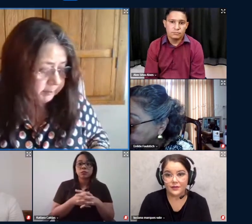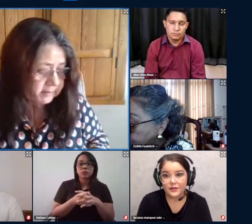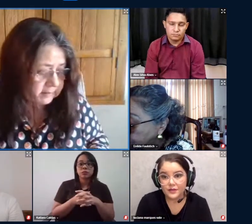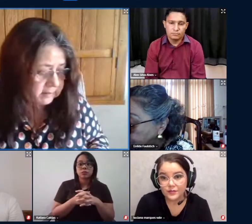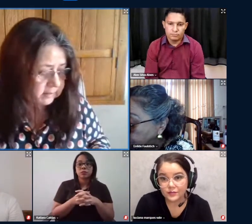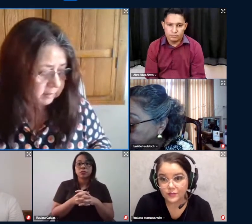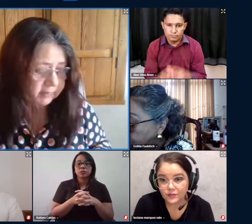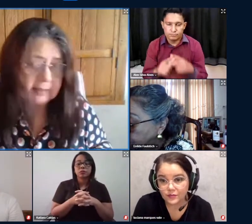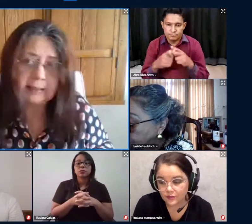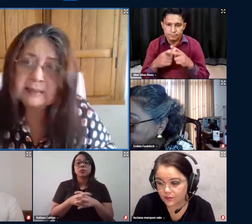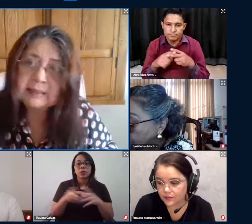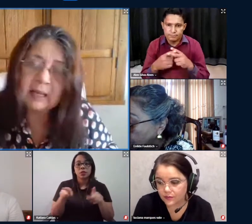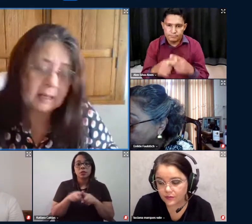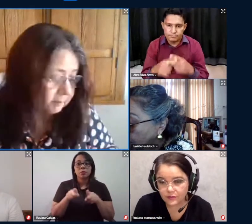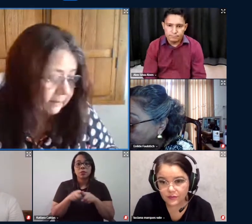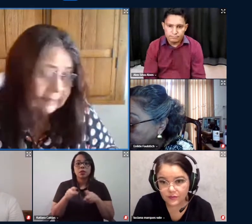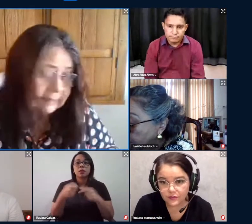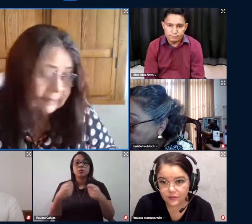Também precisas rever